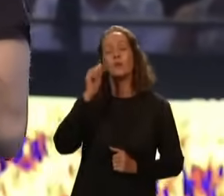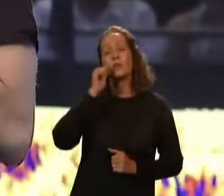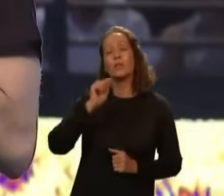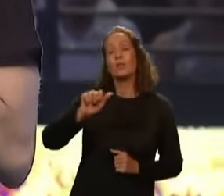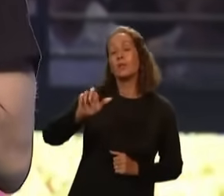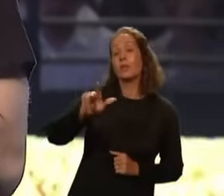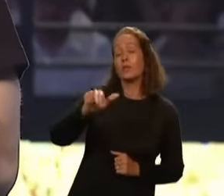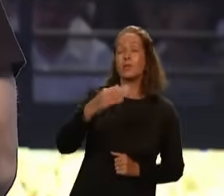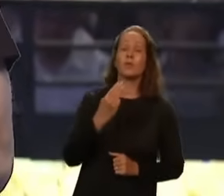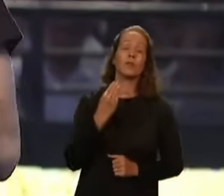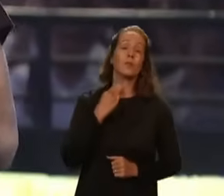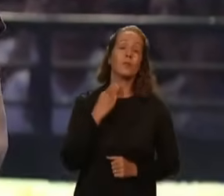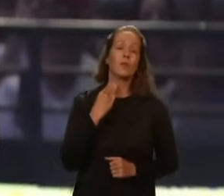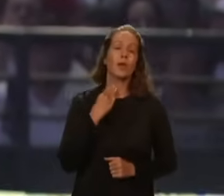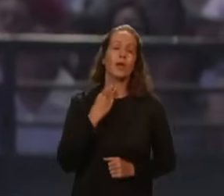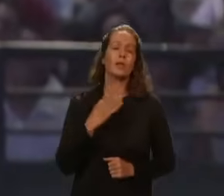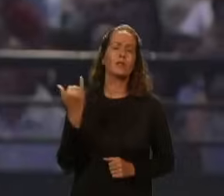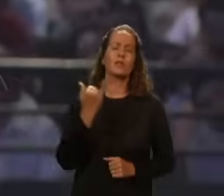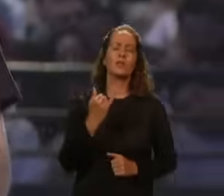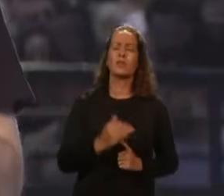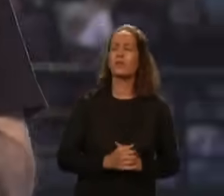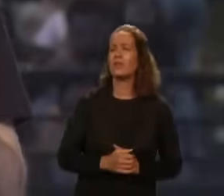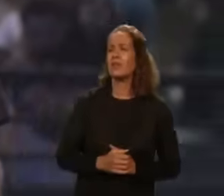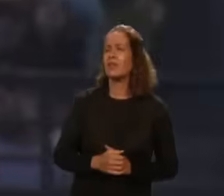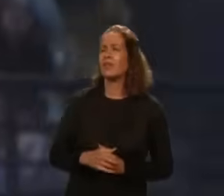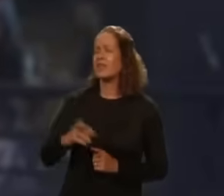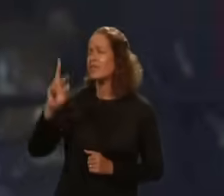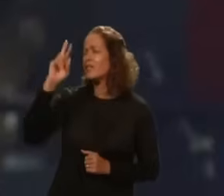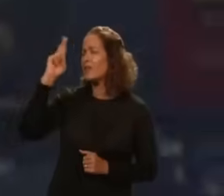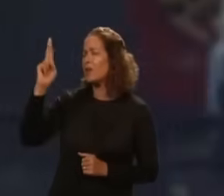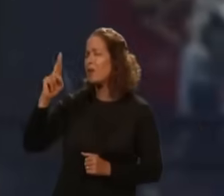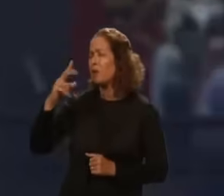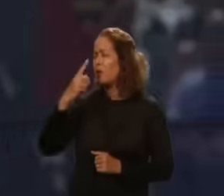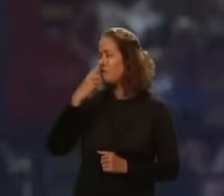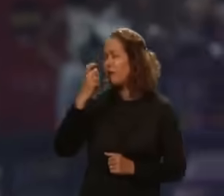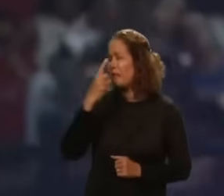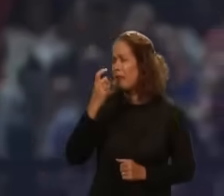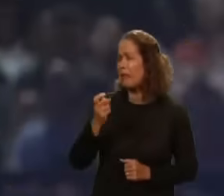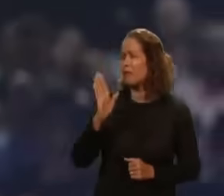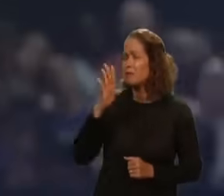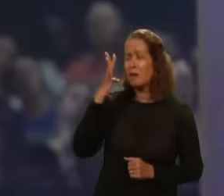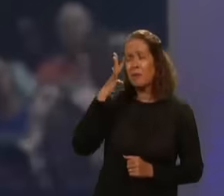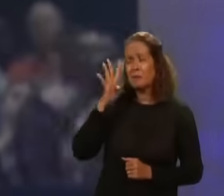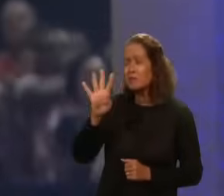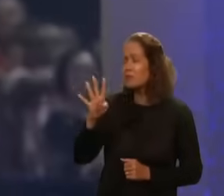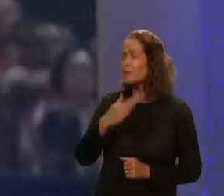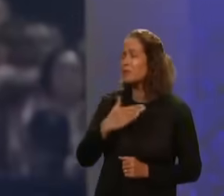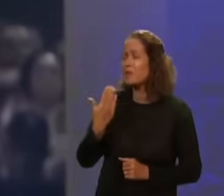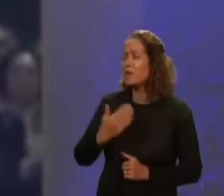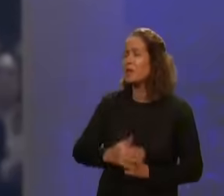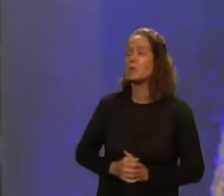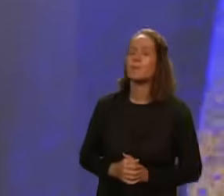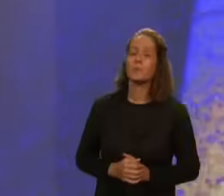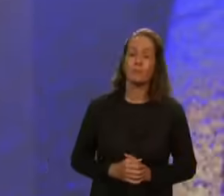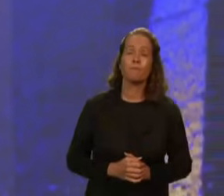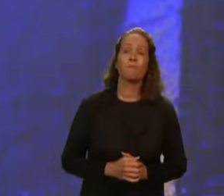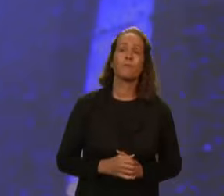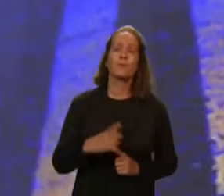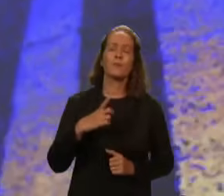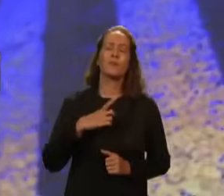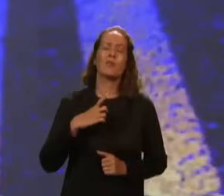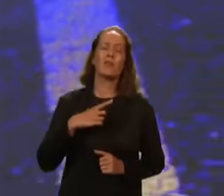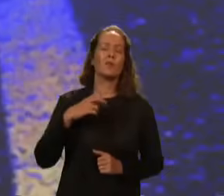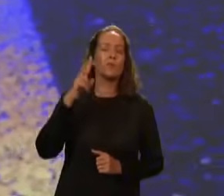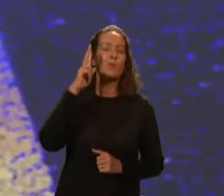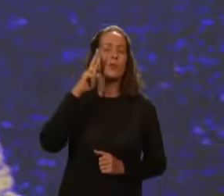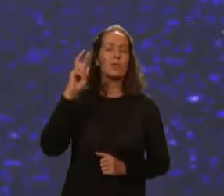frentona, Marta: Senhor, ele já cheira mal, tem 4 dias. Eu não sei se você sabe, existe uma lenda